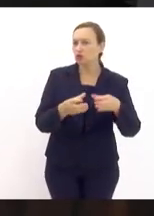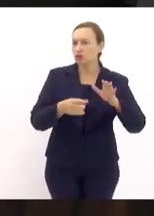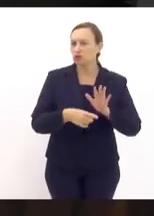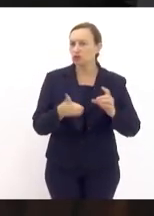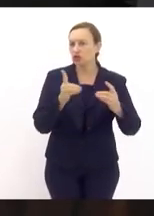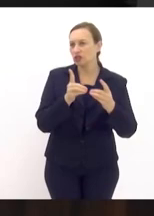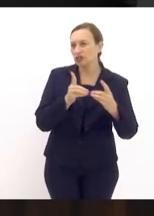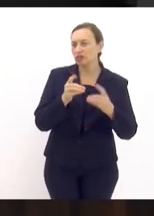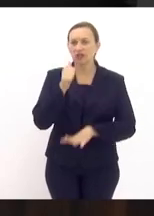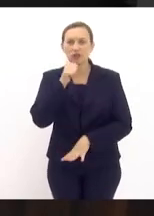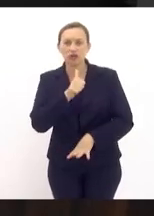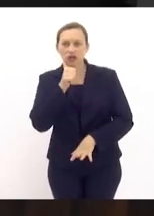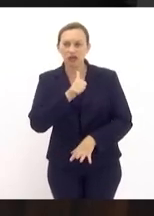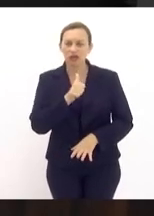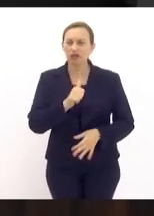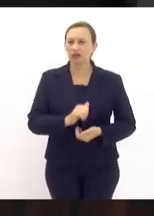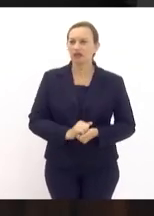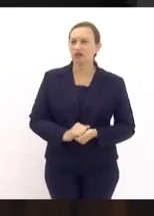no ano.